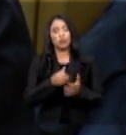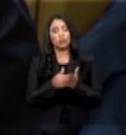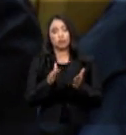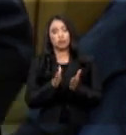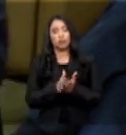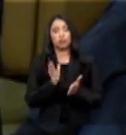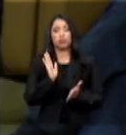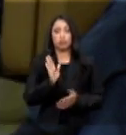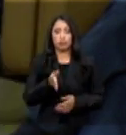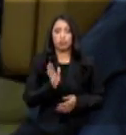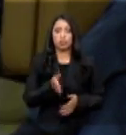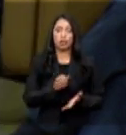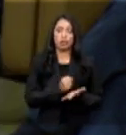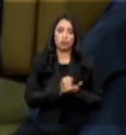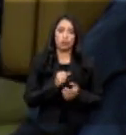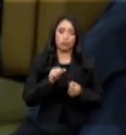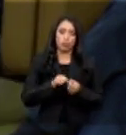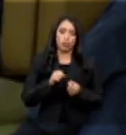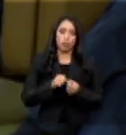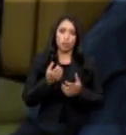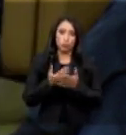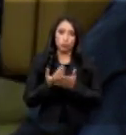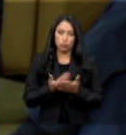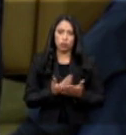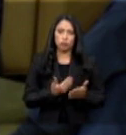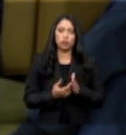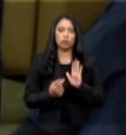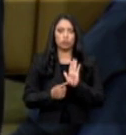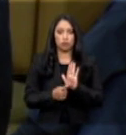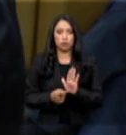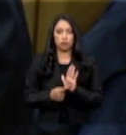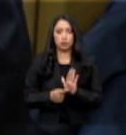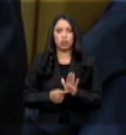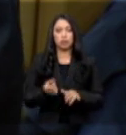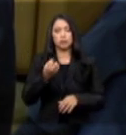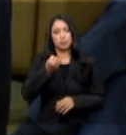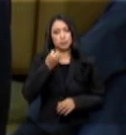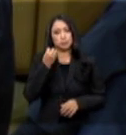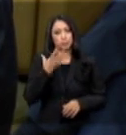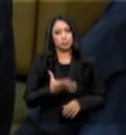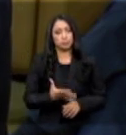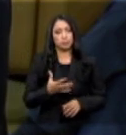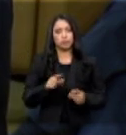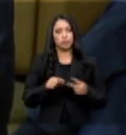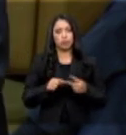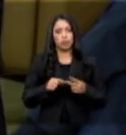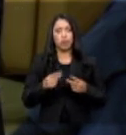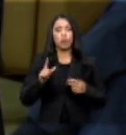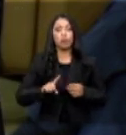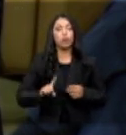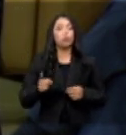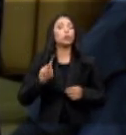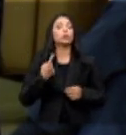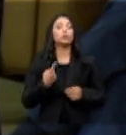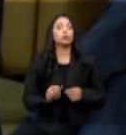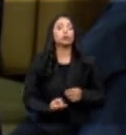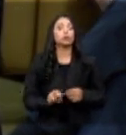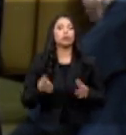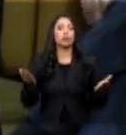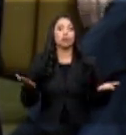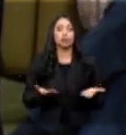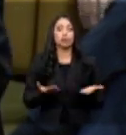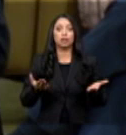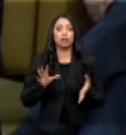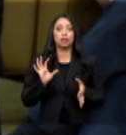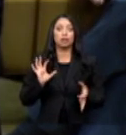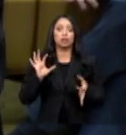dada ferrovia. E esses estudos têm sido muito bem conduzidos. Por fim, um último ponto, diretamente vinculado